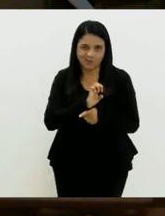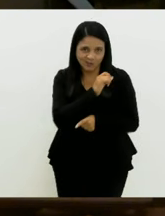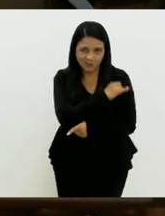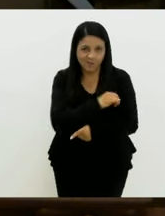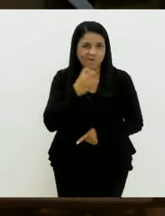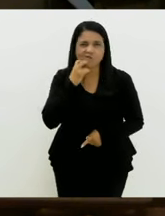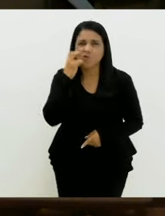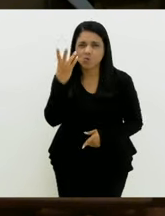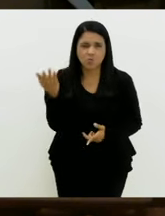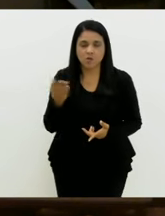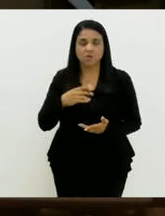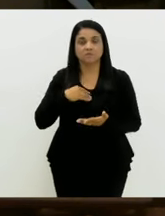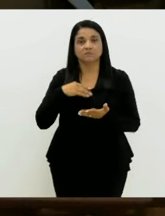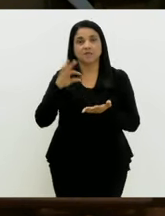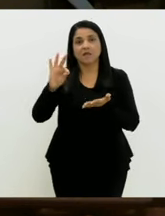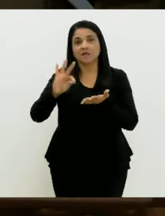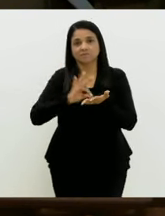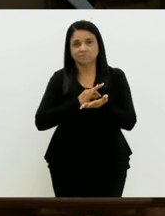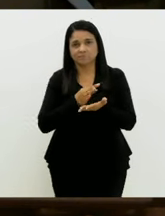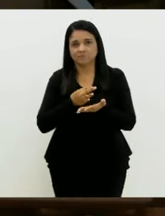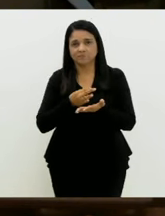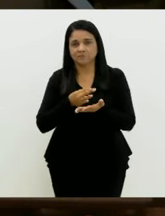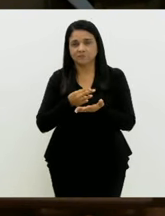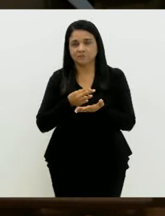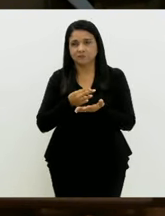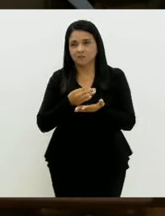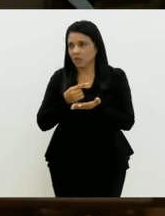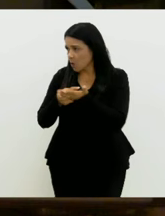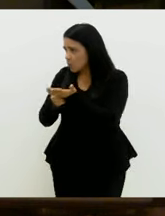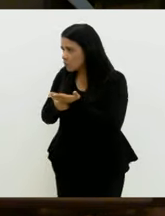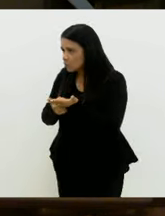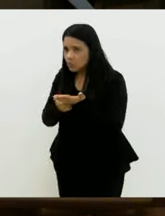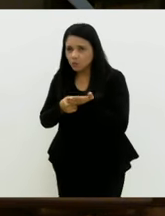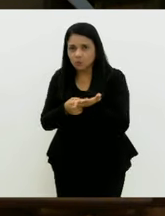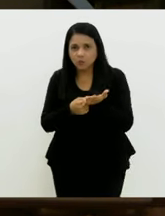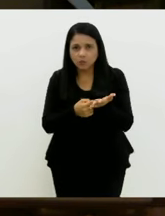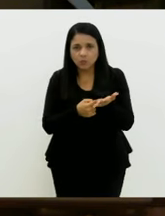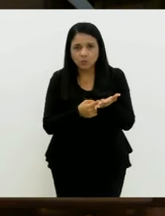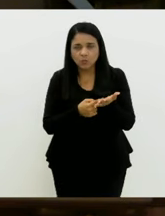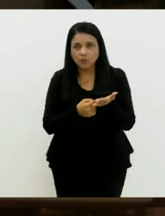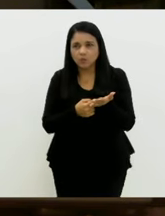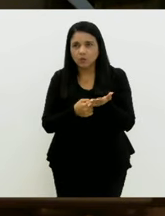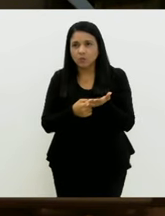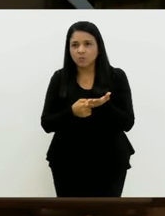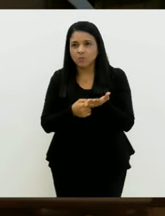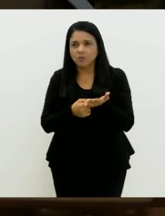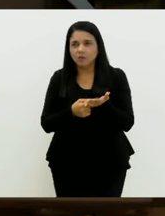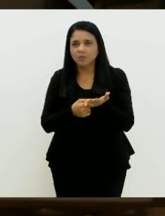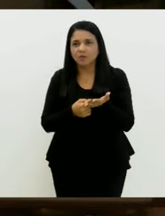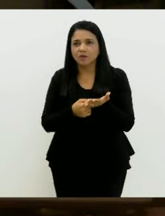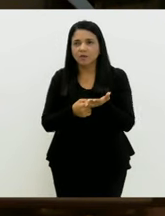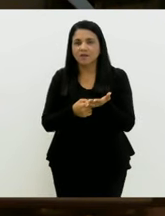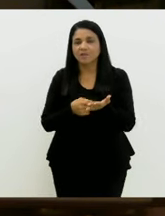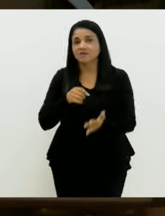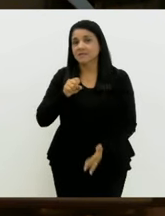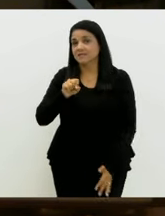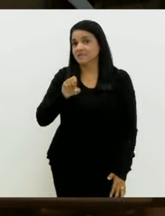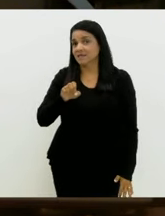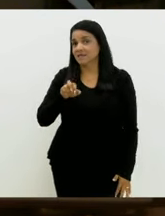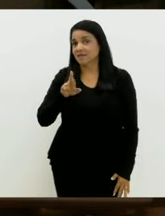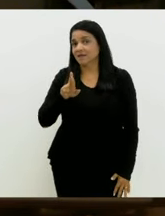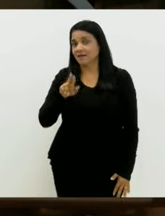Próximo orador agora, vai ter algum acordo aí? Era o Serafini.